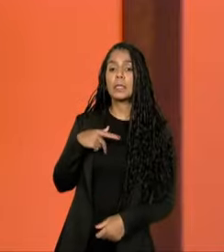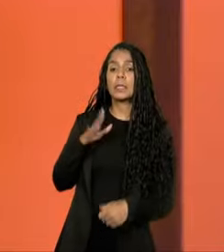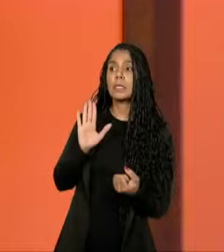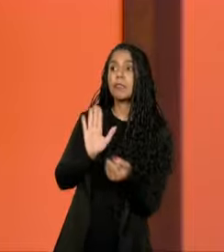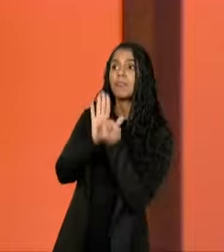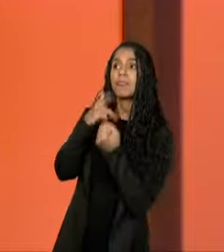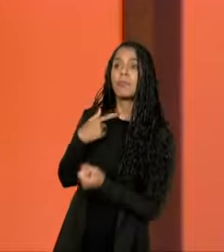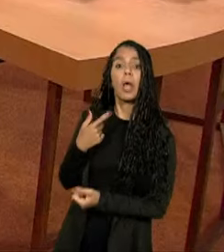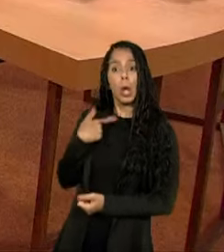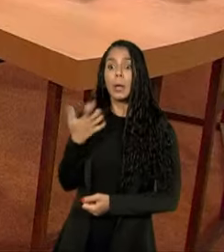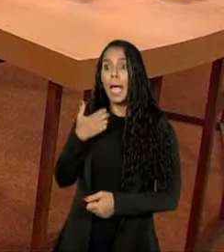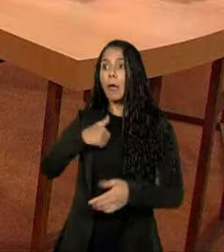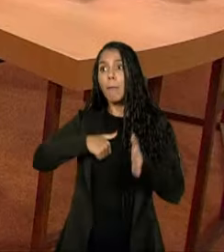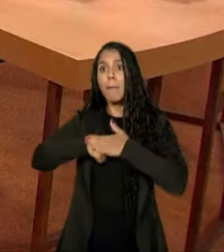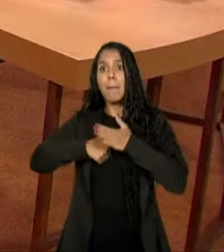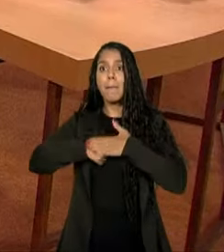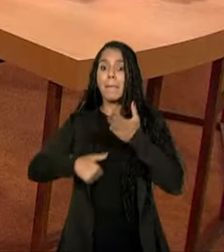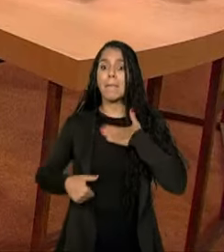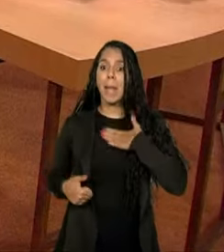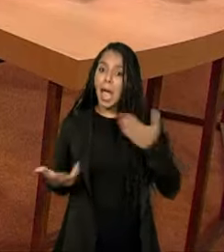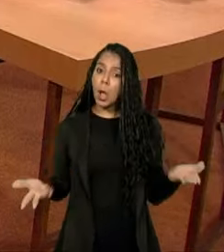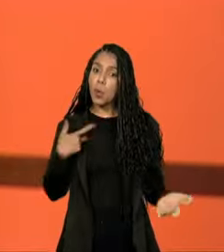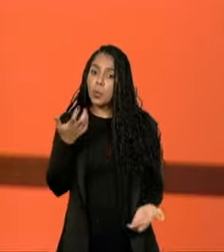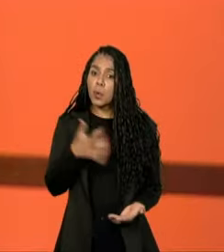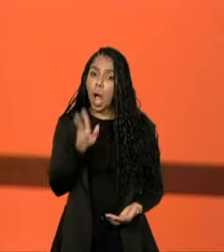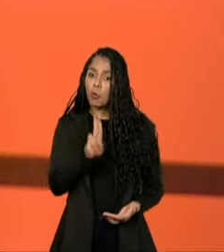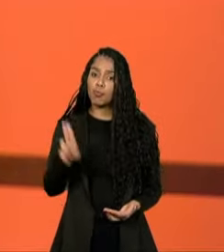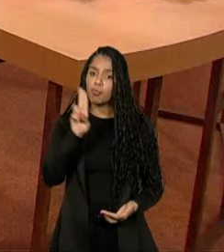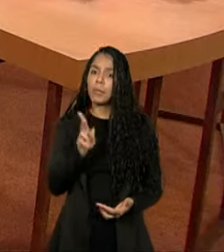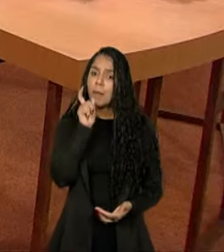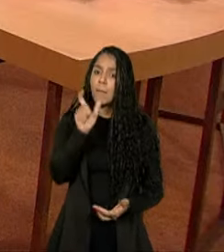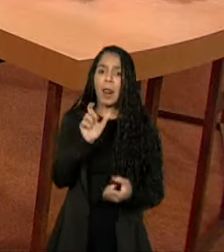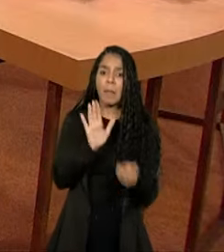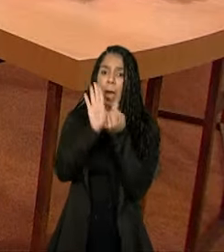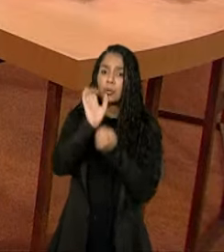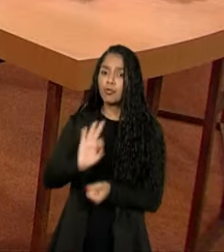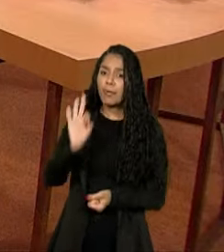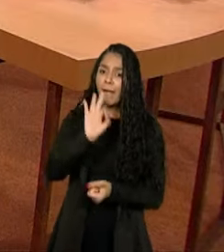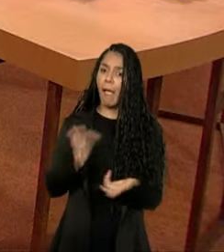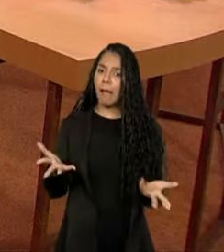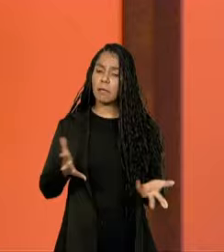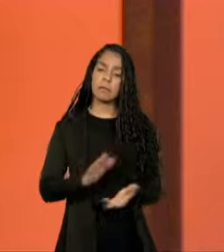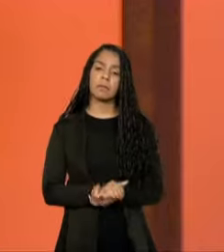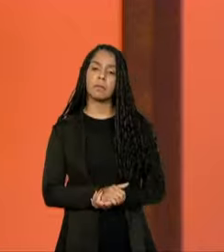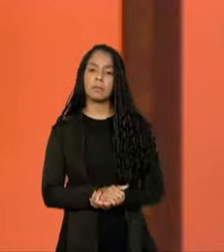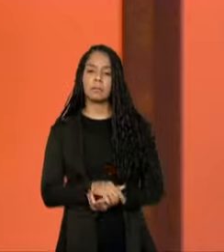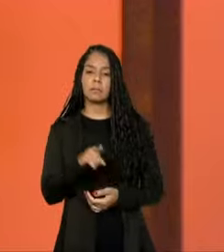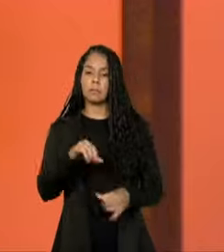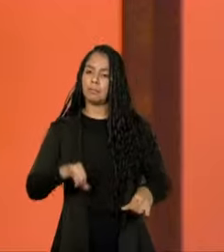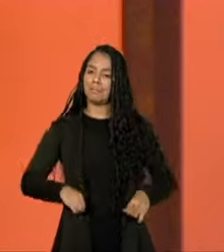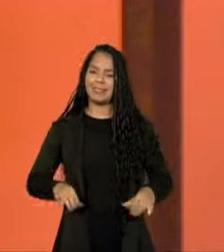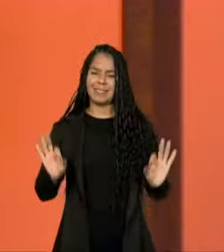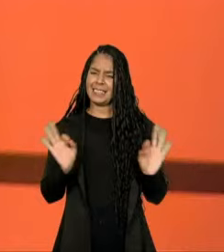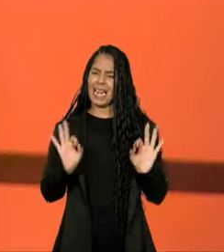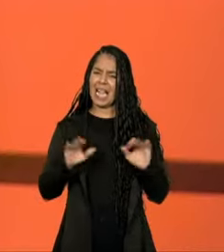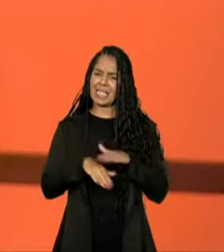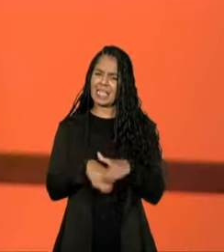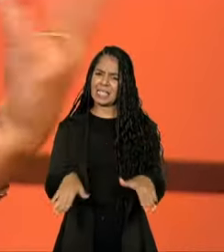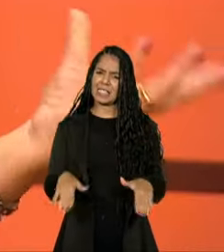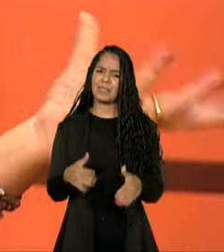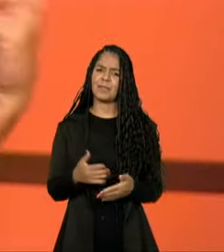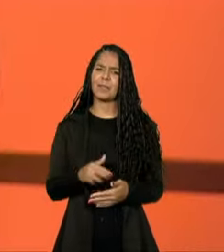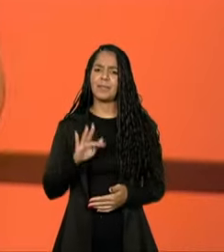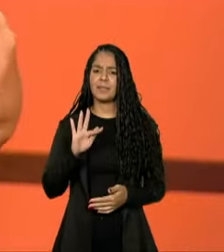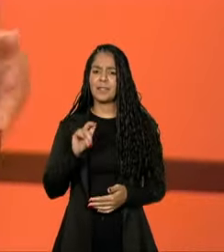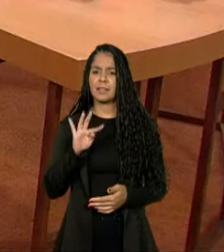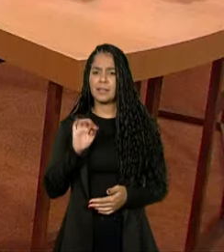foi? Porque eu quero ser original. Porque eu não quero usar o bordão de ninguém. Fátima, você sofreu também alguma dessas? Ah, nada assim, né? Hoje em dia a gente... A